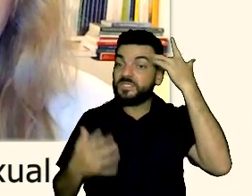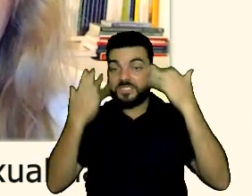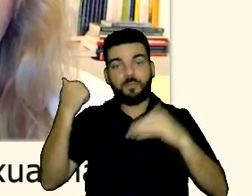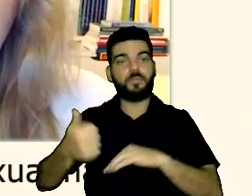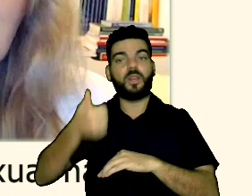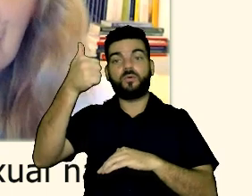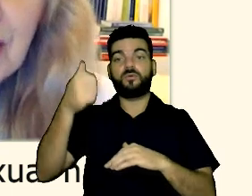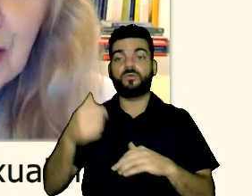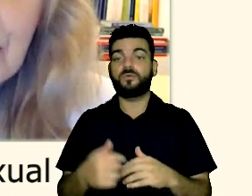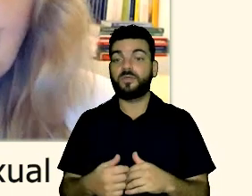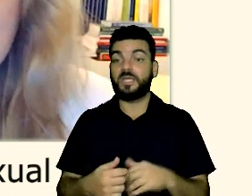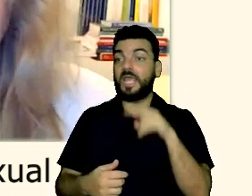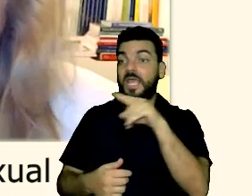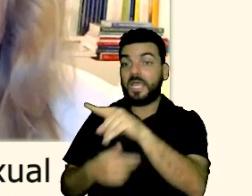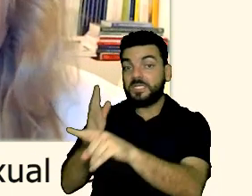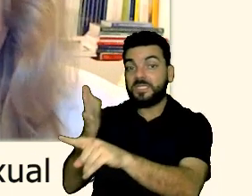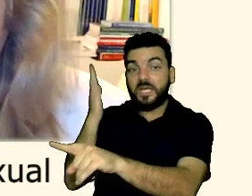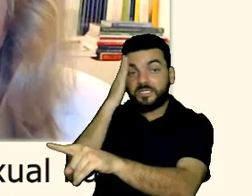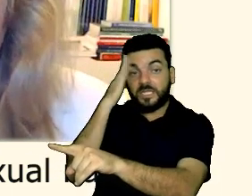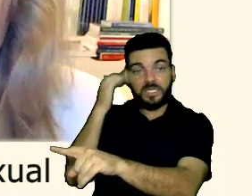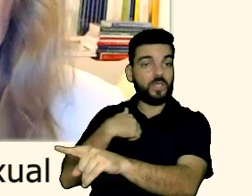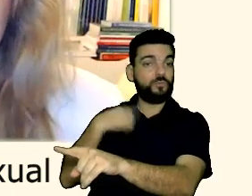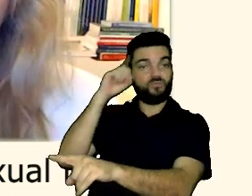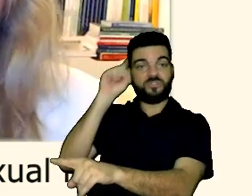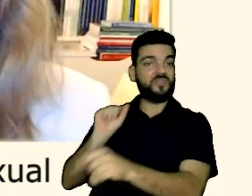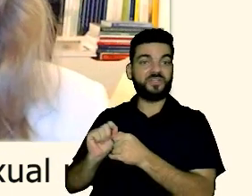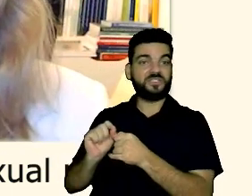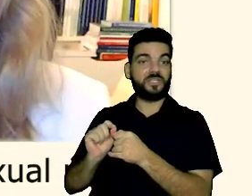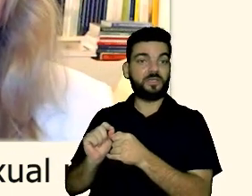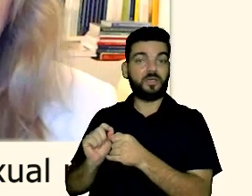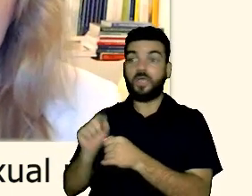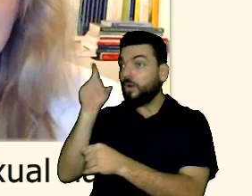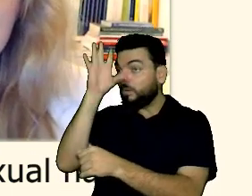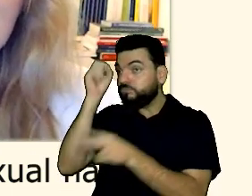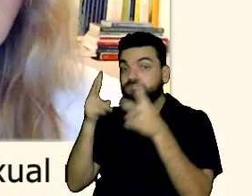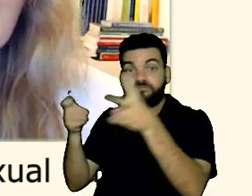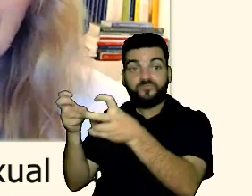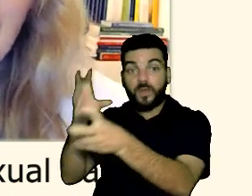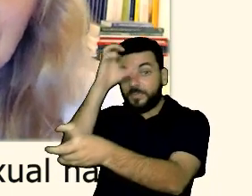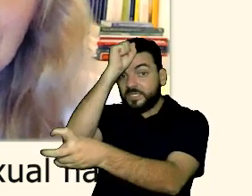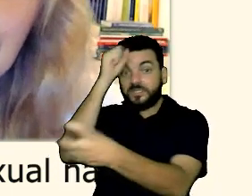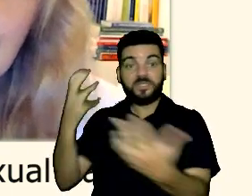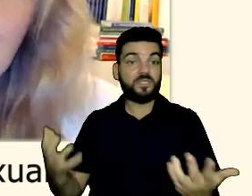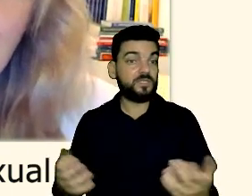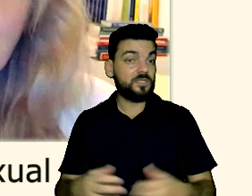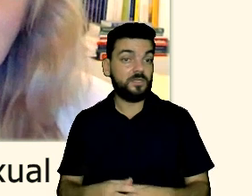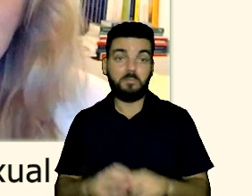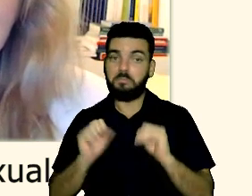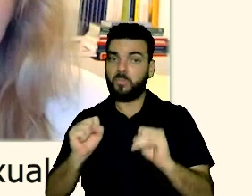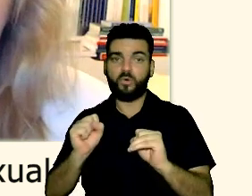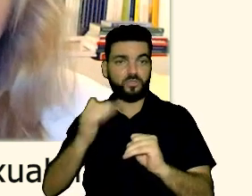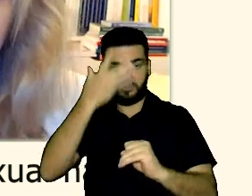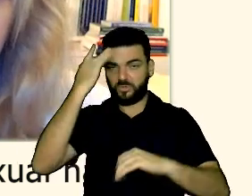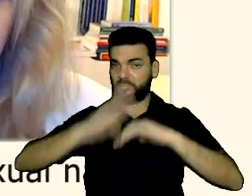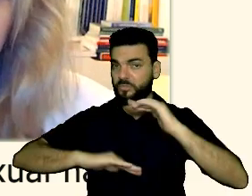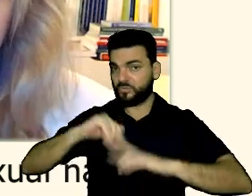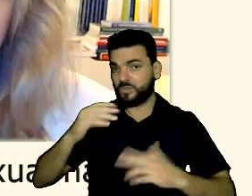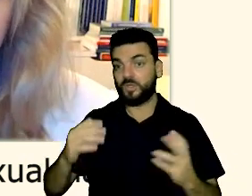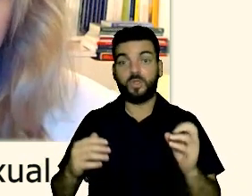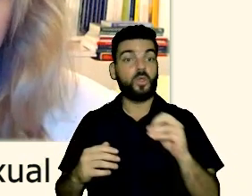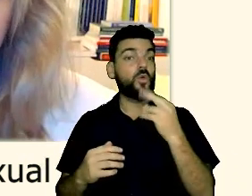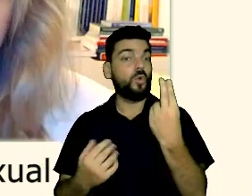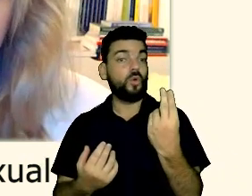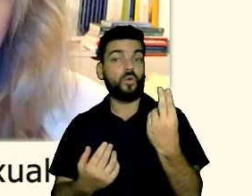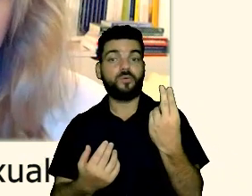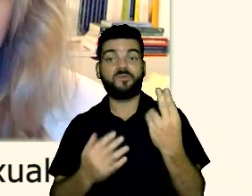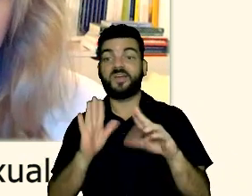assim, para a escuta de boas práticas, para interagir com pessoas que lidam melhor com situações que eu desejo